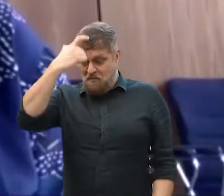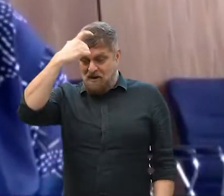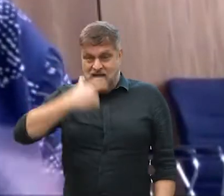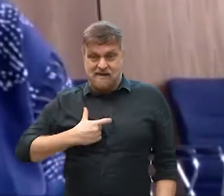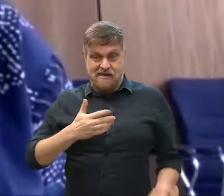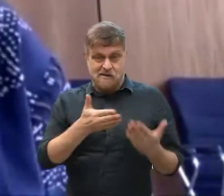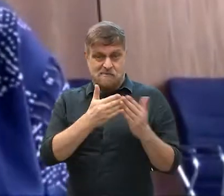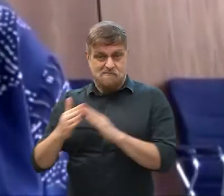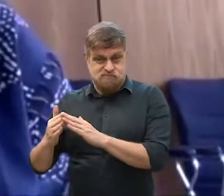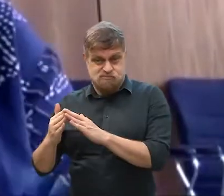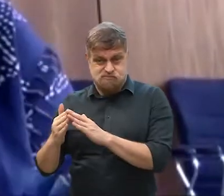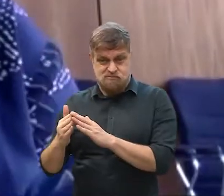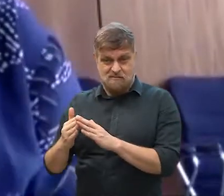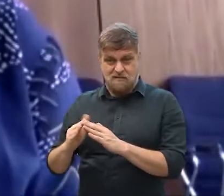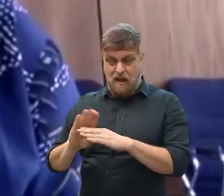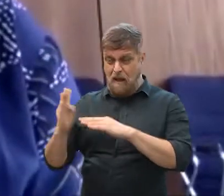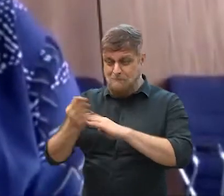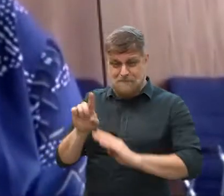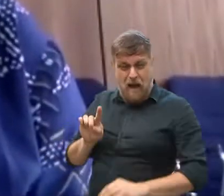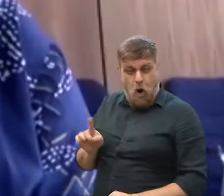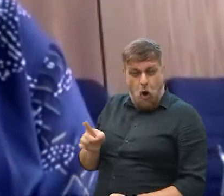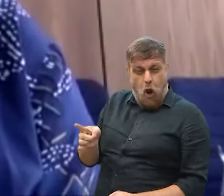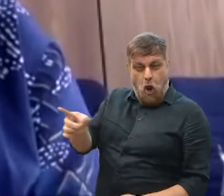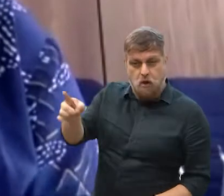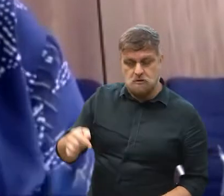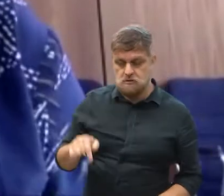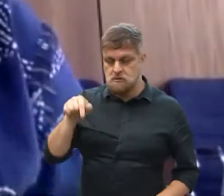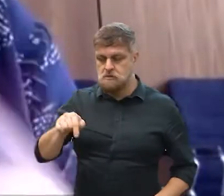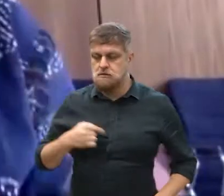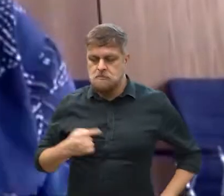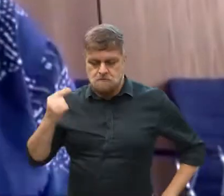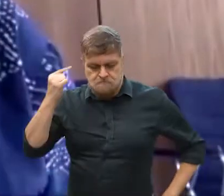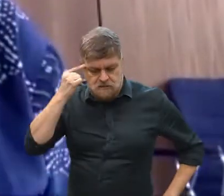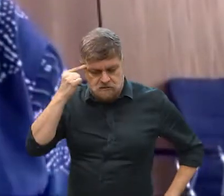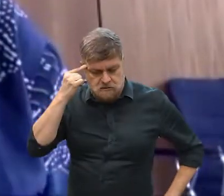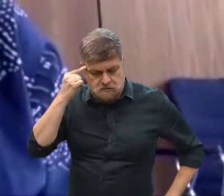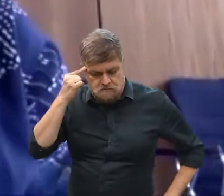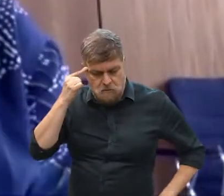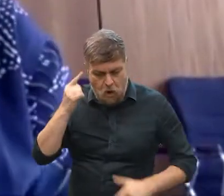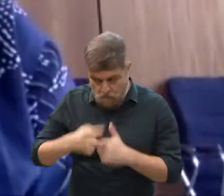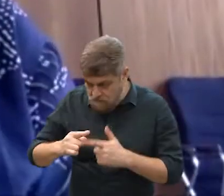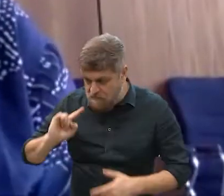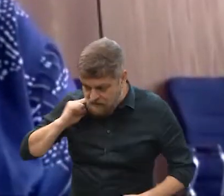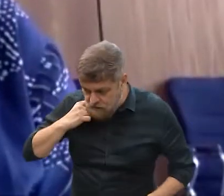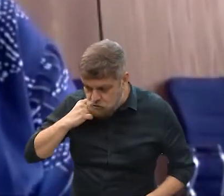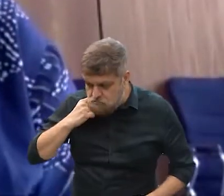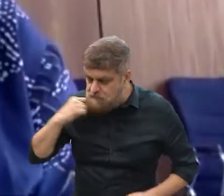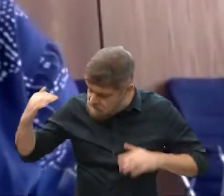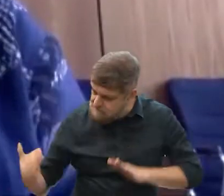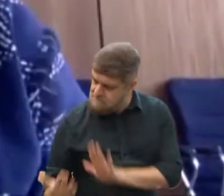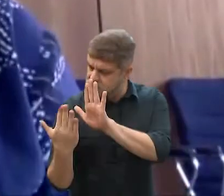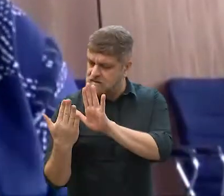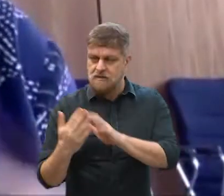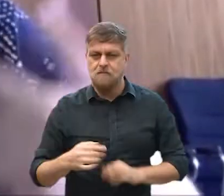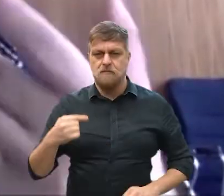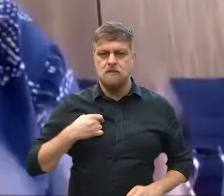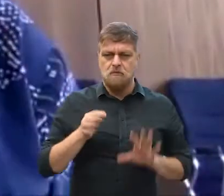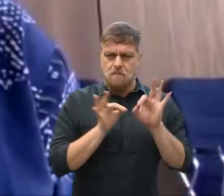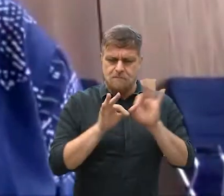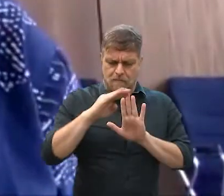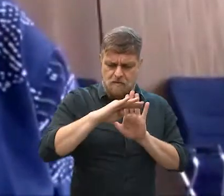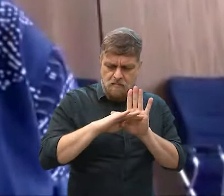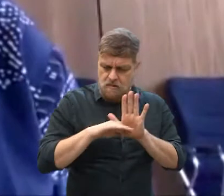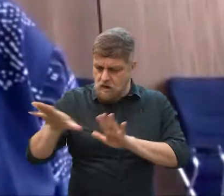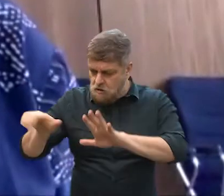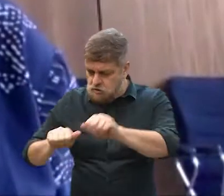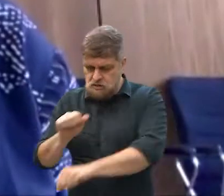escola da periferia, eu quis, então, abraçar esse problema de frente. E, a partir daí, então, eu comecei a estruturar esse trabalho